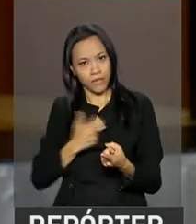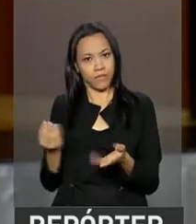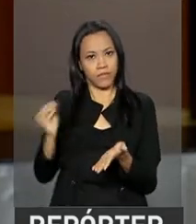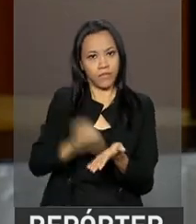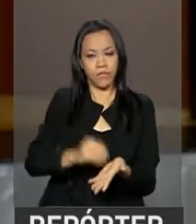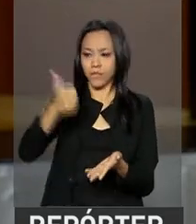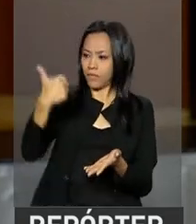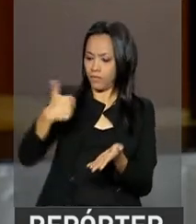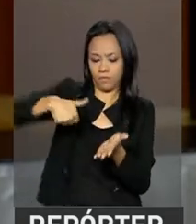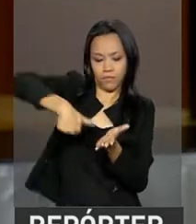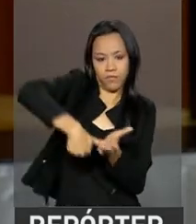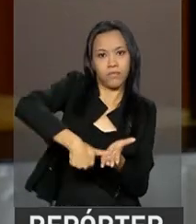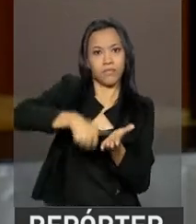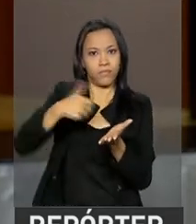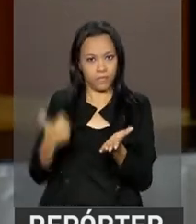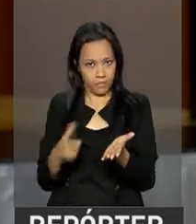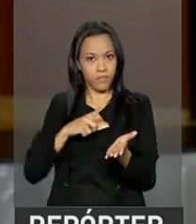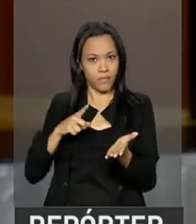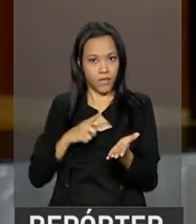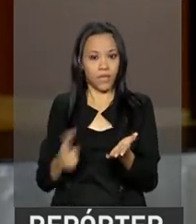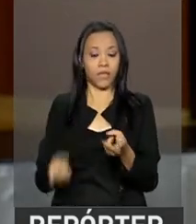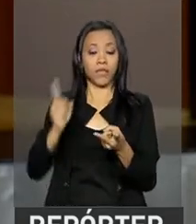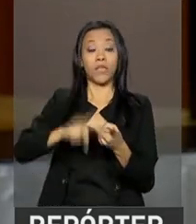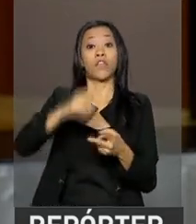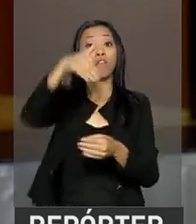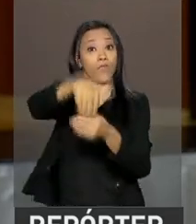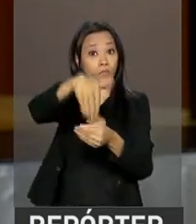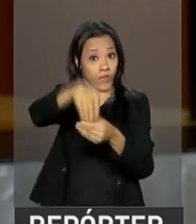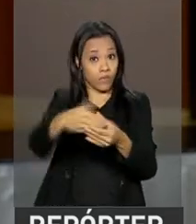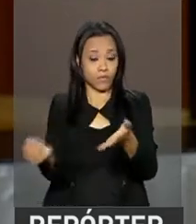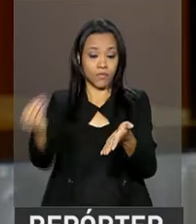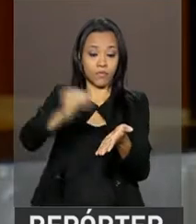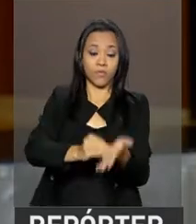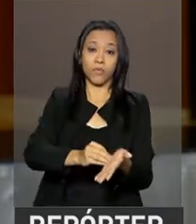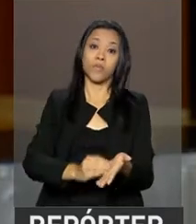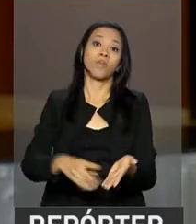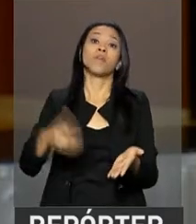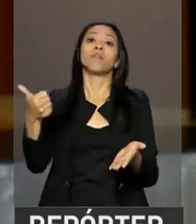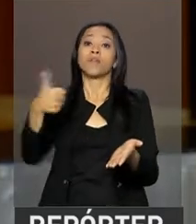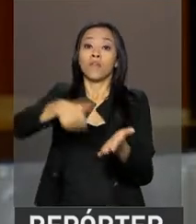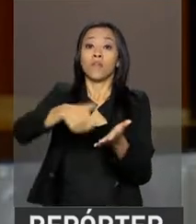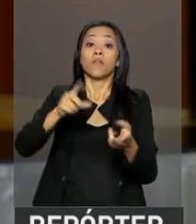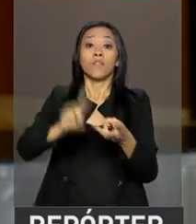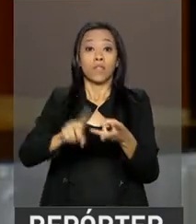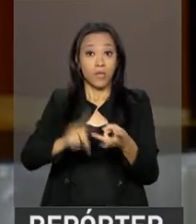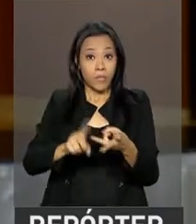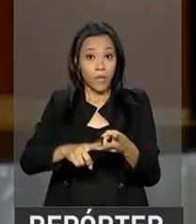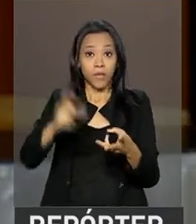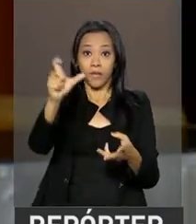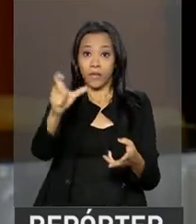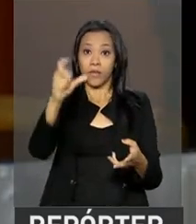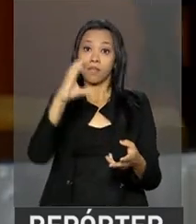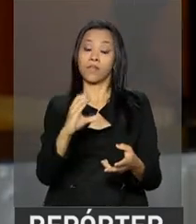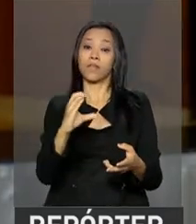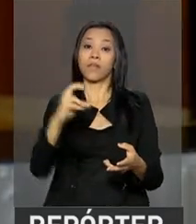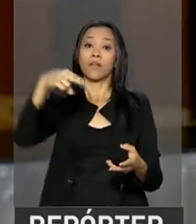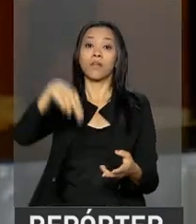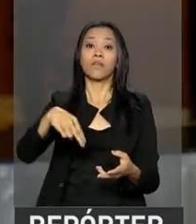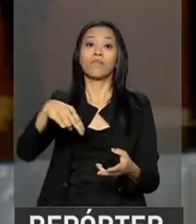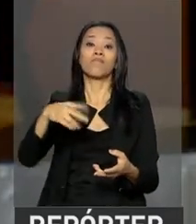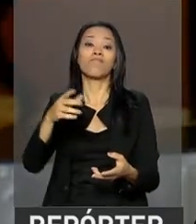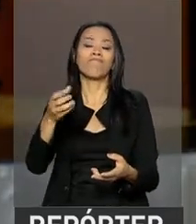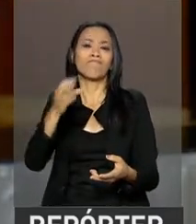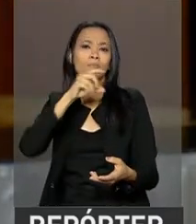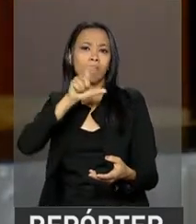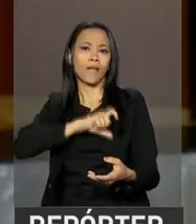do cidadão como por exemplo o título de eleitor o rg registro geral ea carteira nacional de habilitação tudo isso em